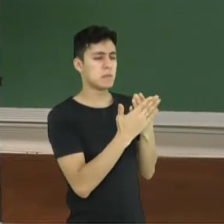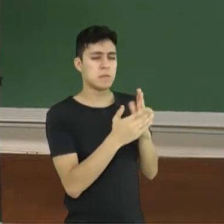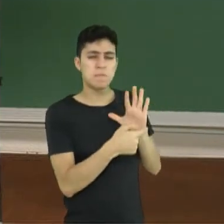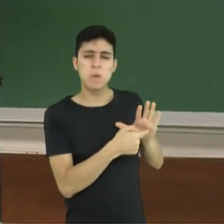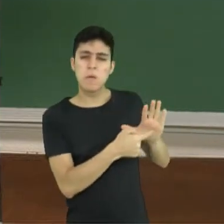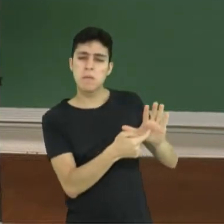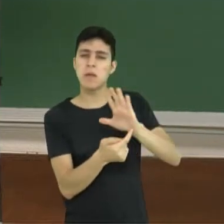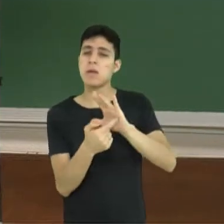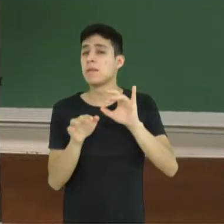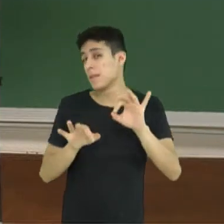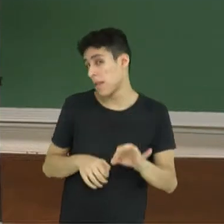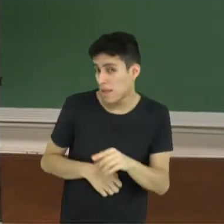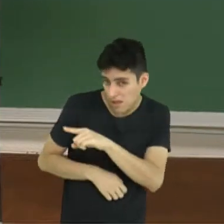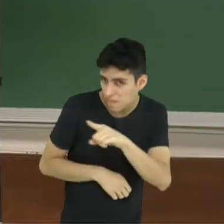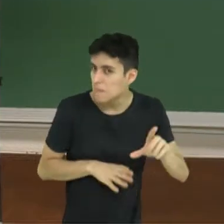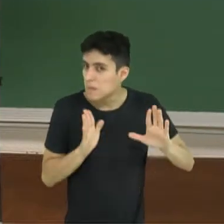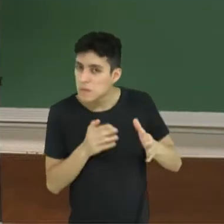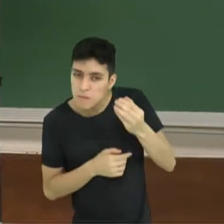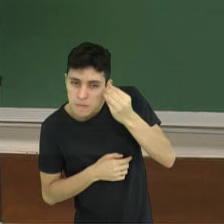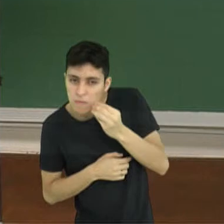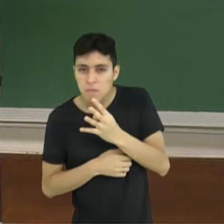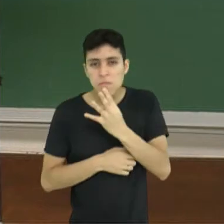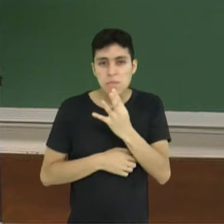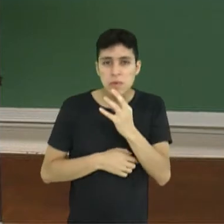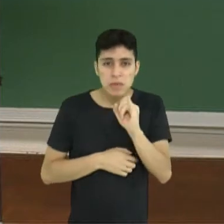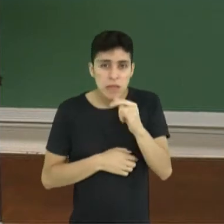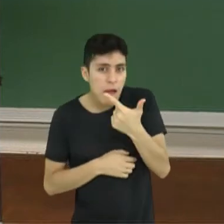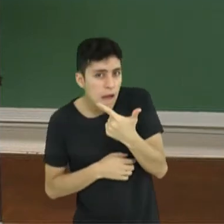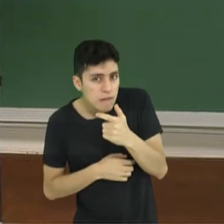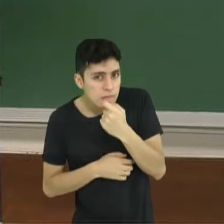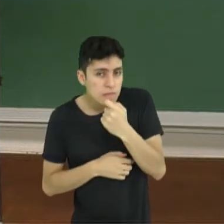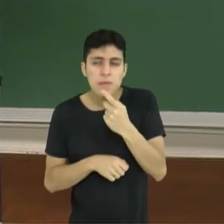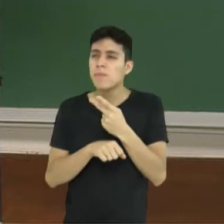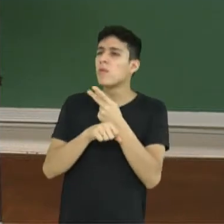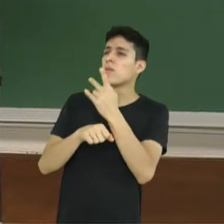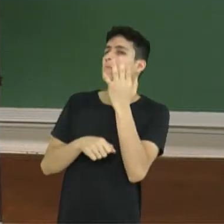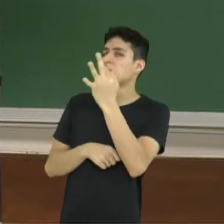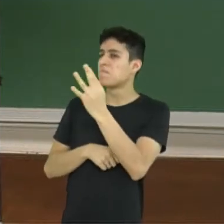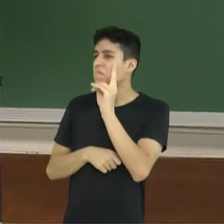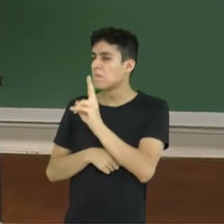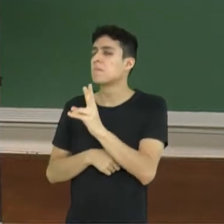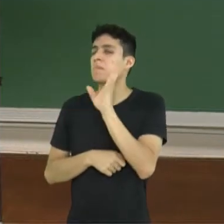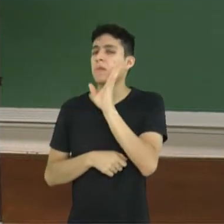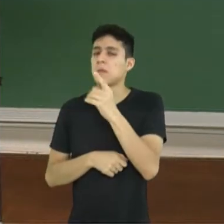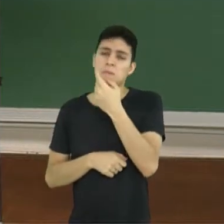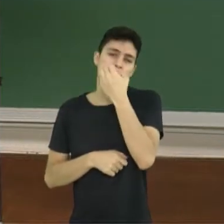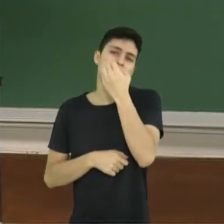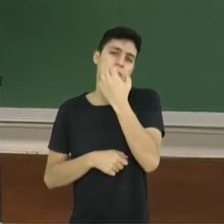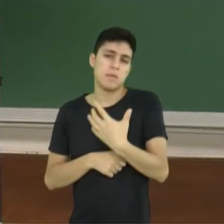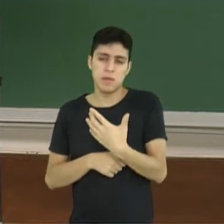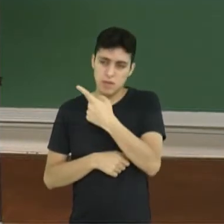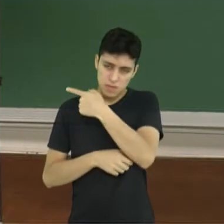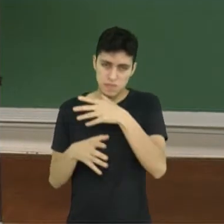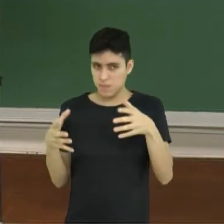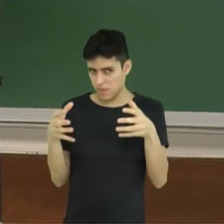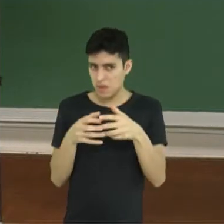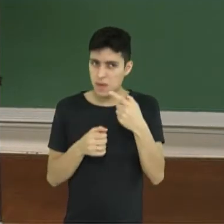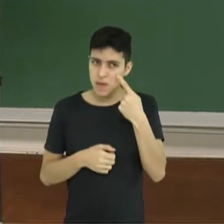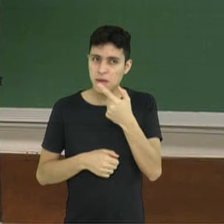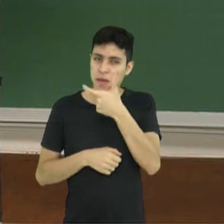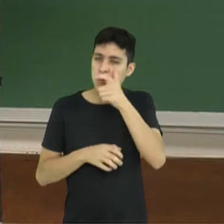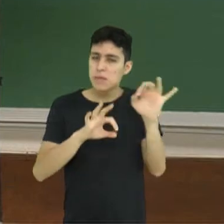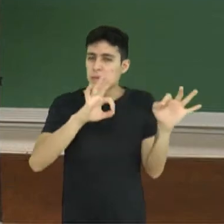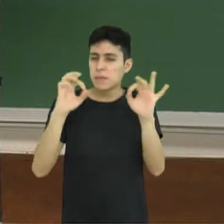certeza já deve ter passado pela escola de vocês, ou se não passou ainda, procure lá que vale a pena, tá? Então, a companhia Caragosi, vale a pena, vamos ver